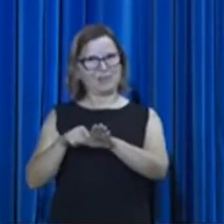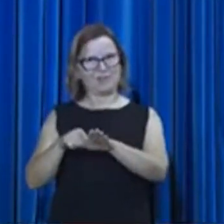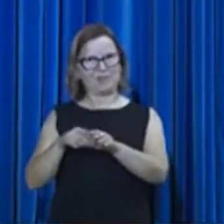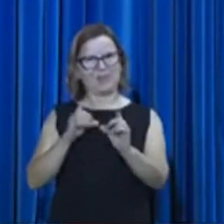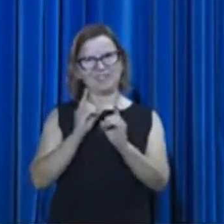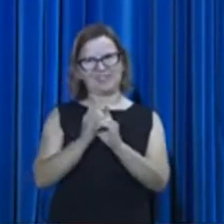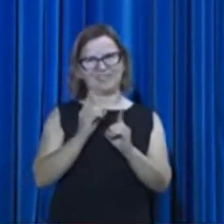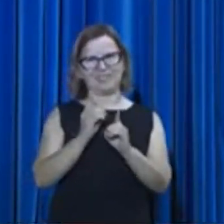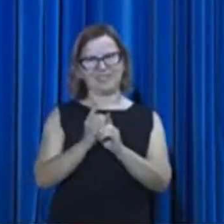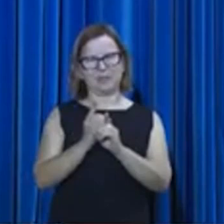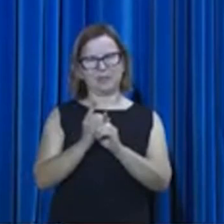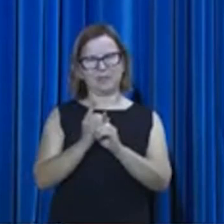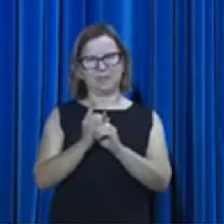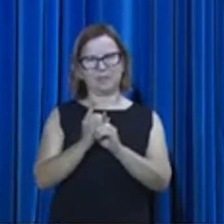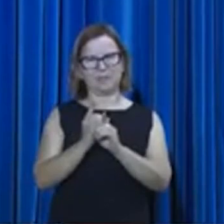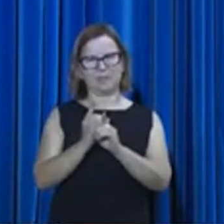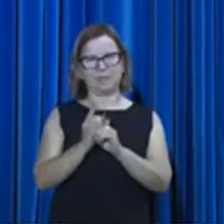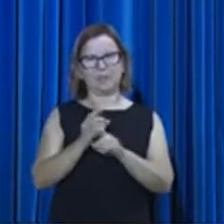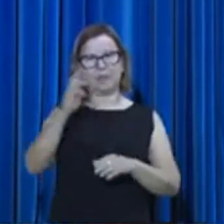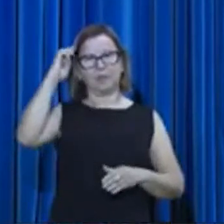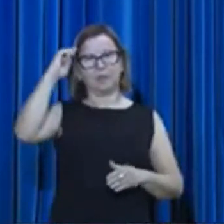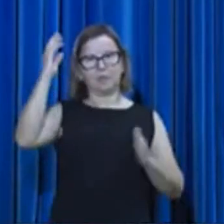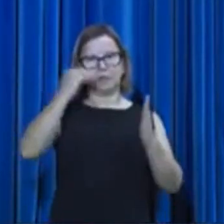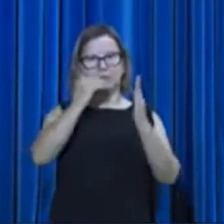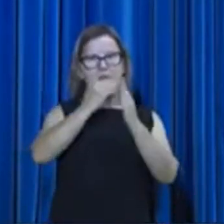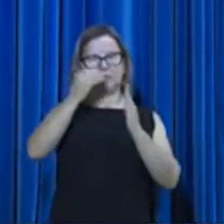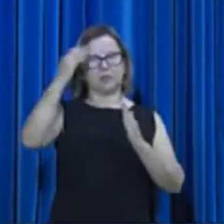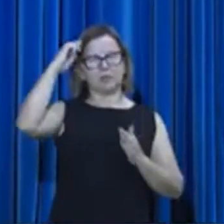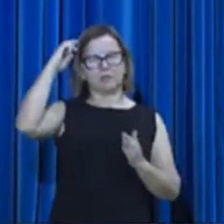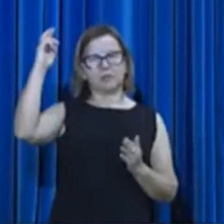dos discípulos. O Senhor dos senhores.